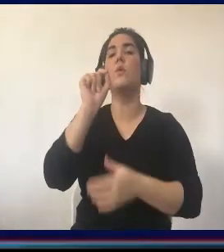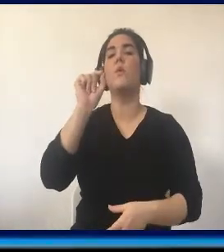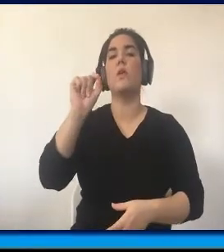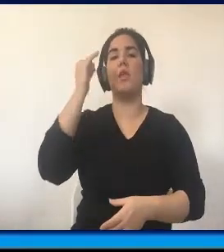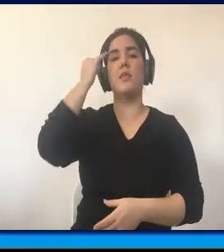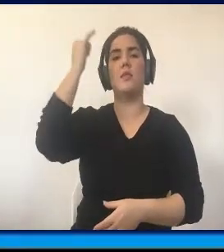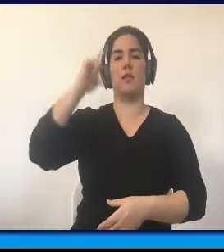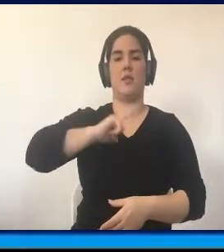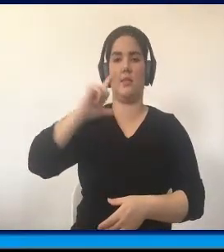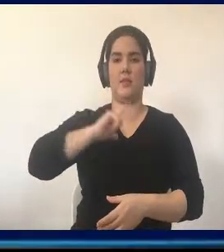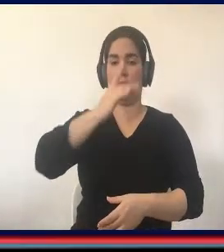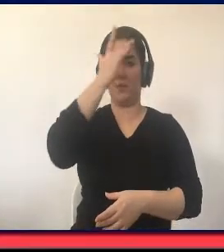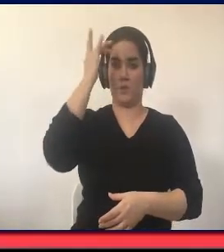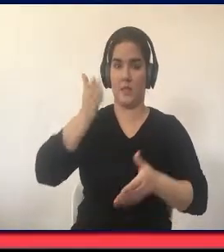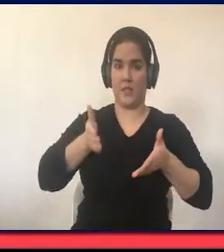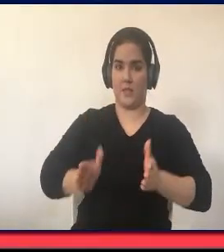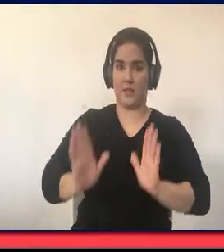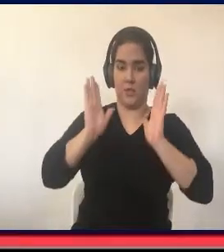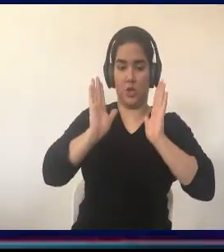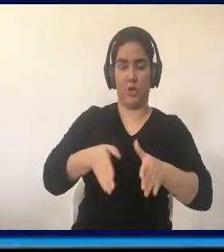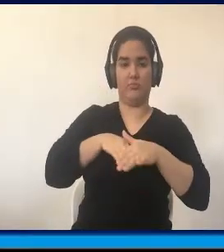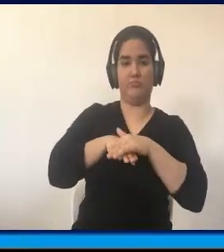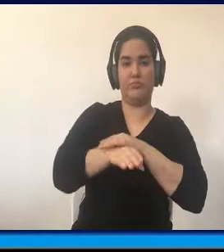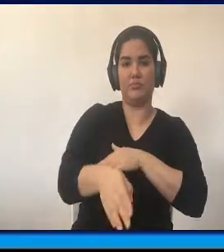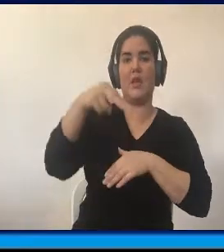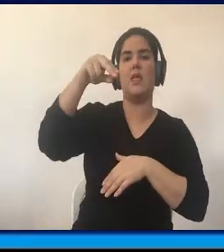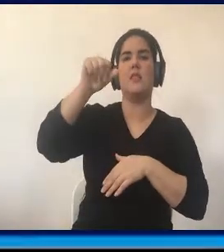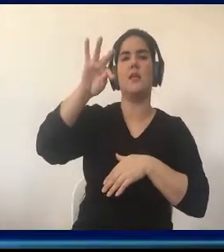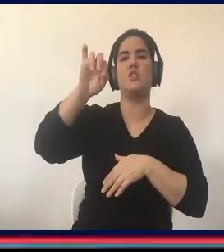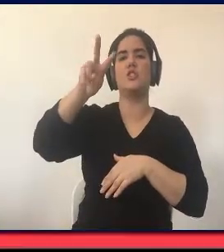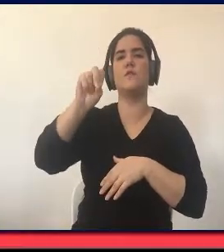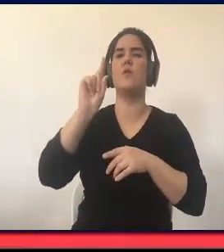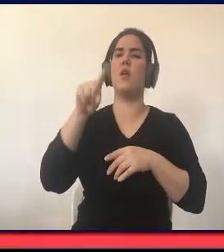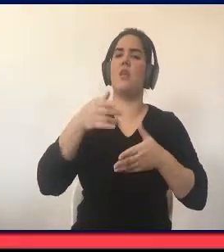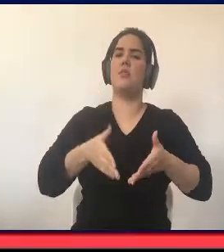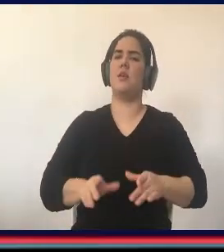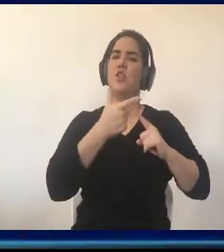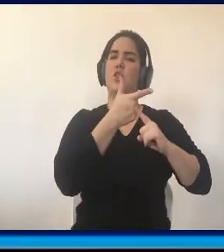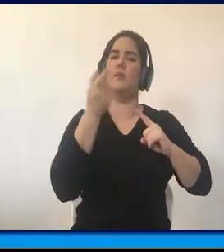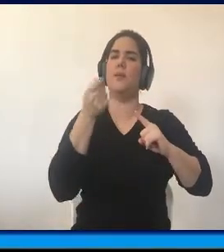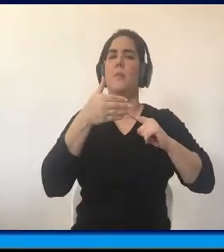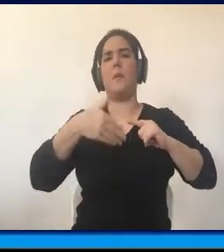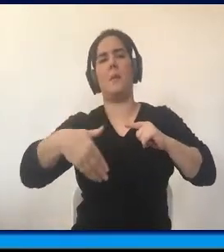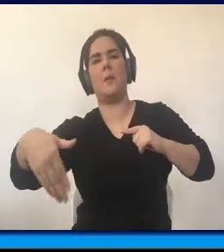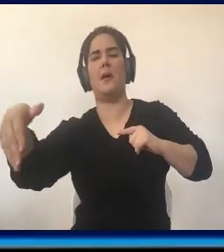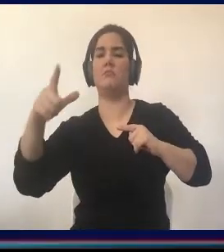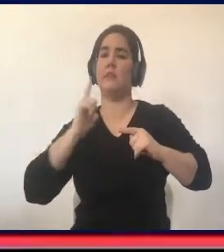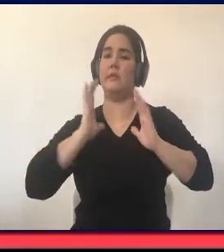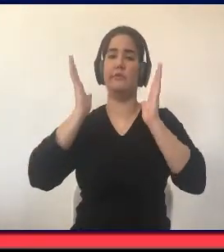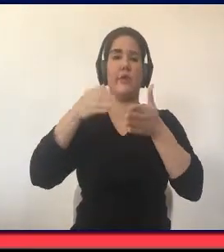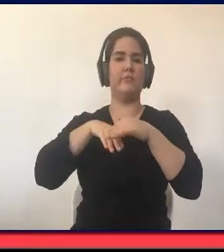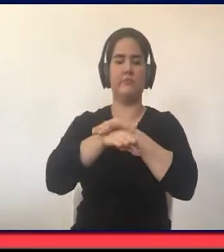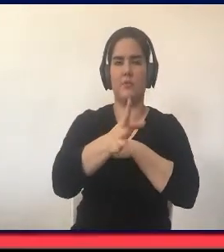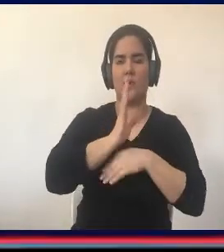digitais. Os nativos digitais são aqueles que nasceram dos anos 2000 para cá, que nasceram imersos nas tecnologias. E os imigrantes